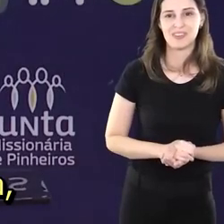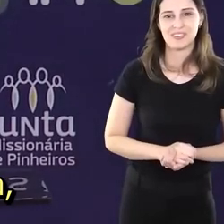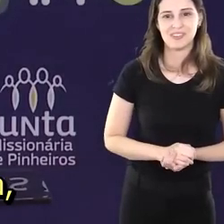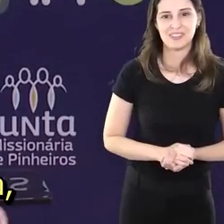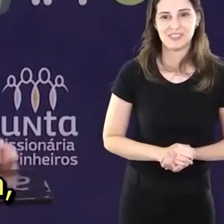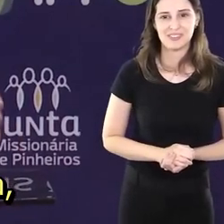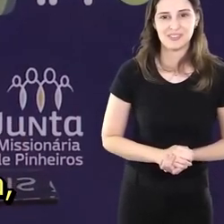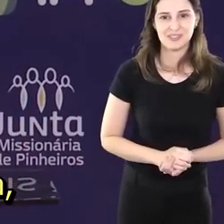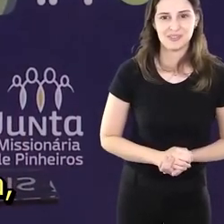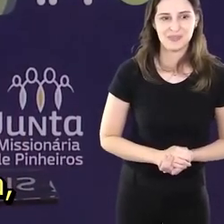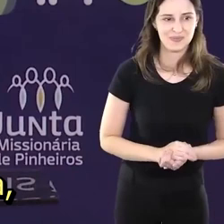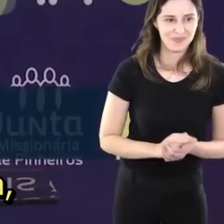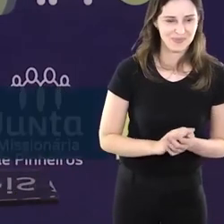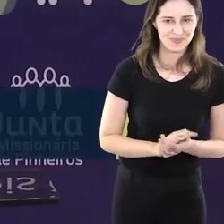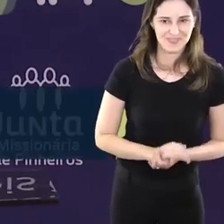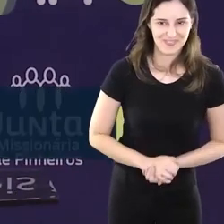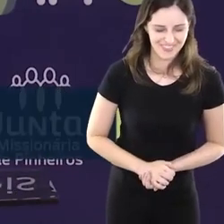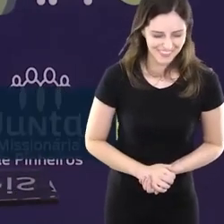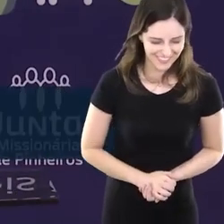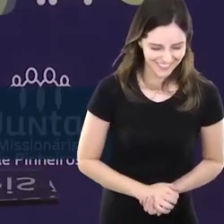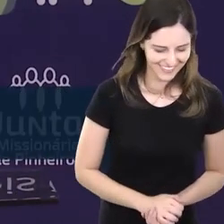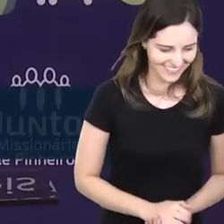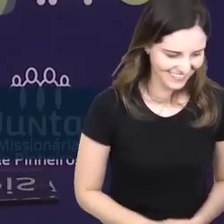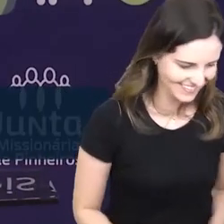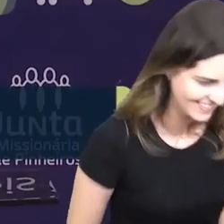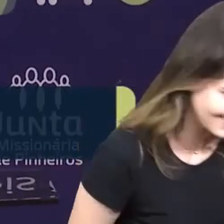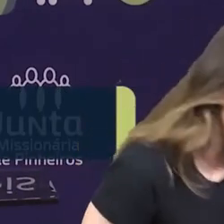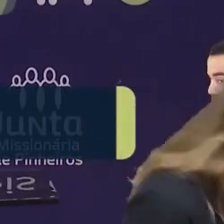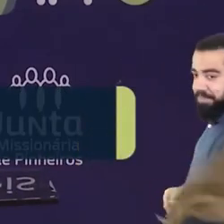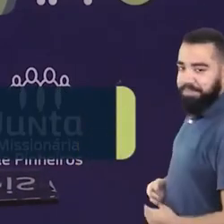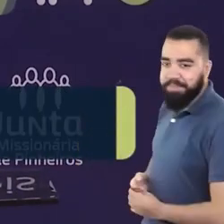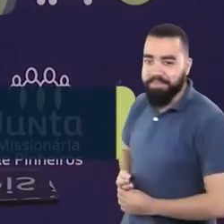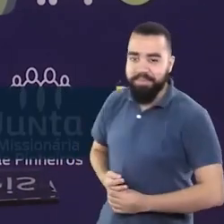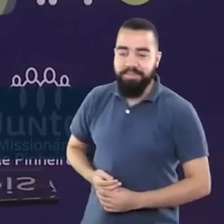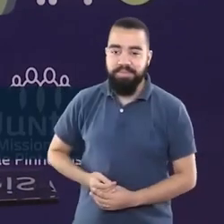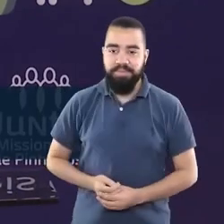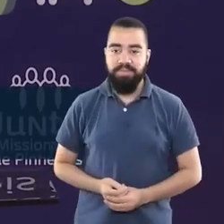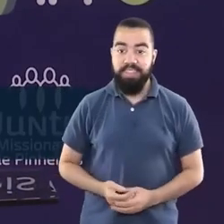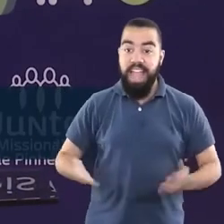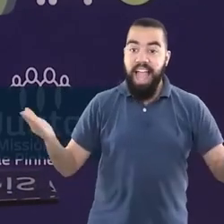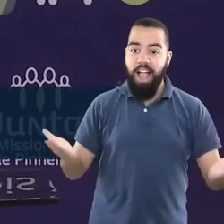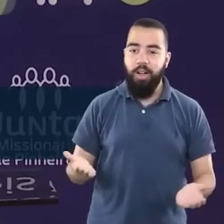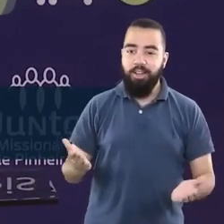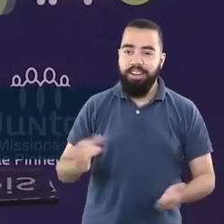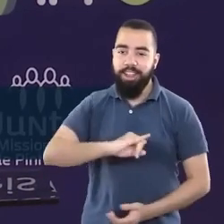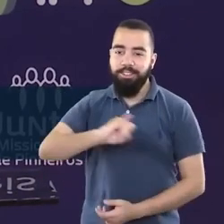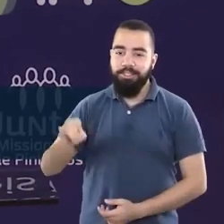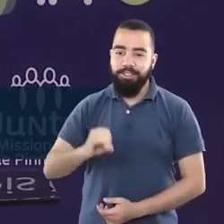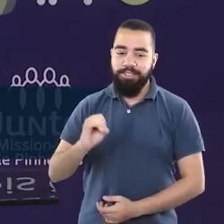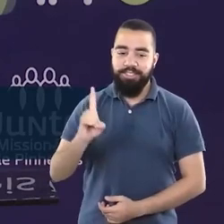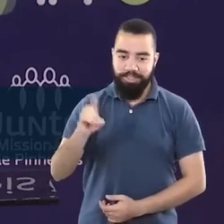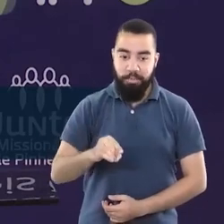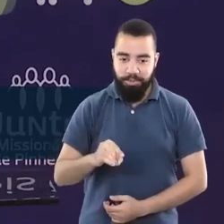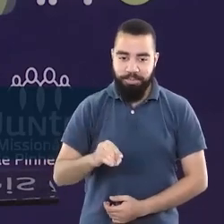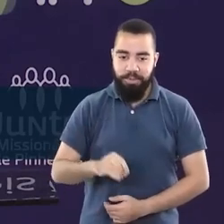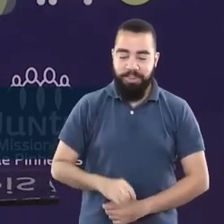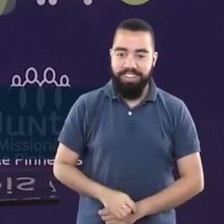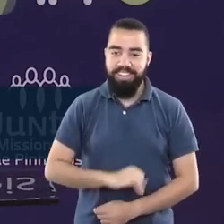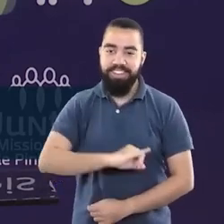sua Bíblia comigo, por favor. O livro de Jó 42, capítulo 42.